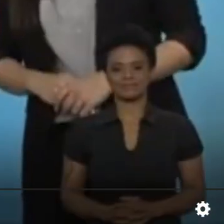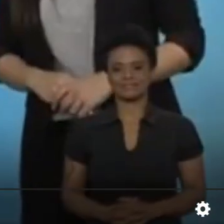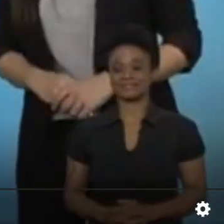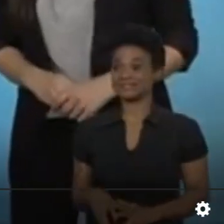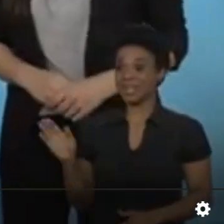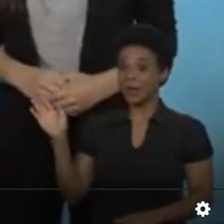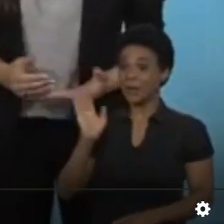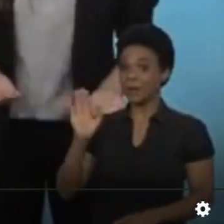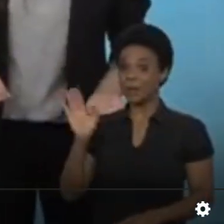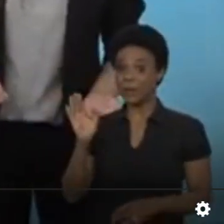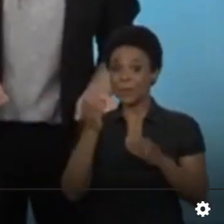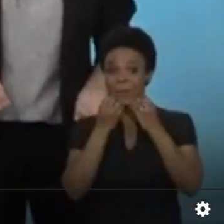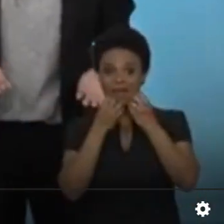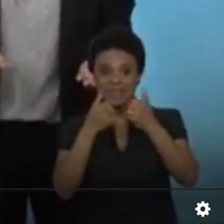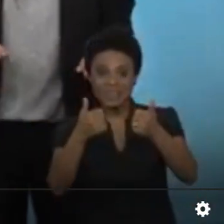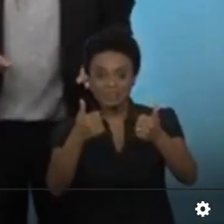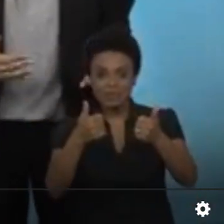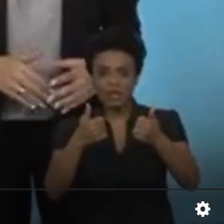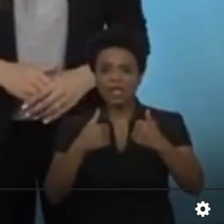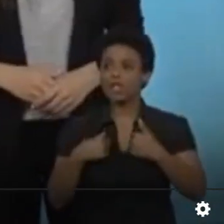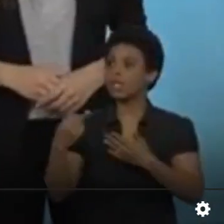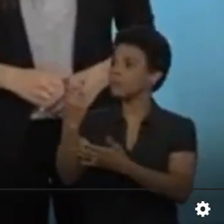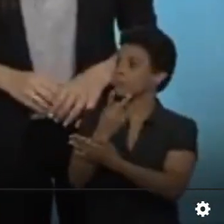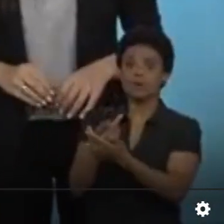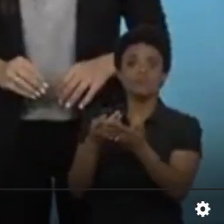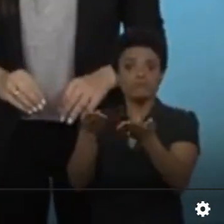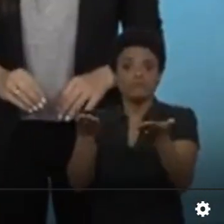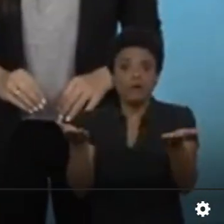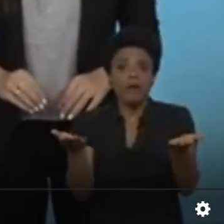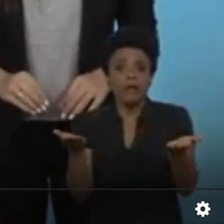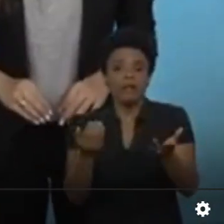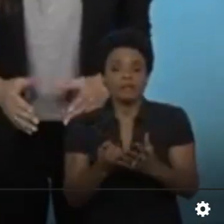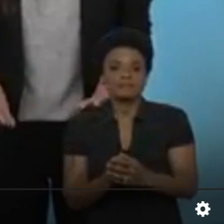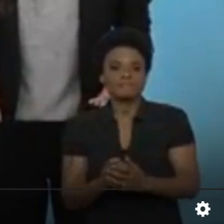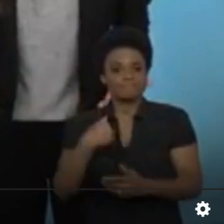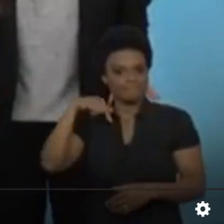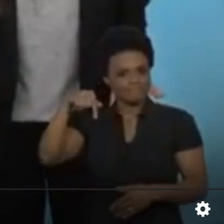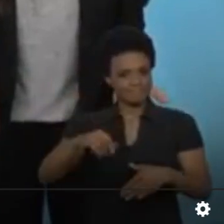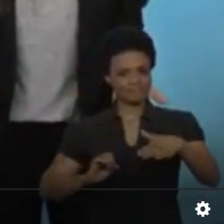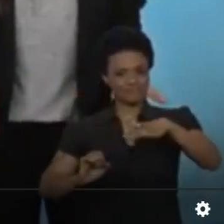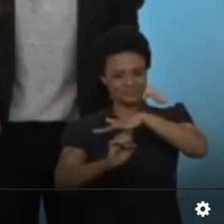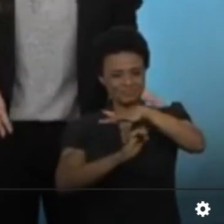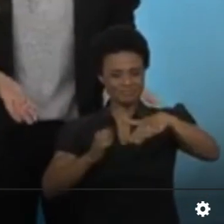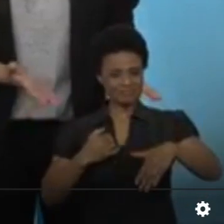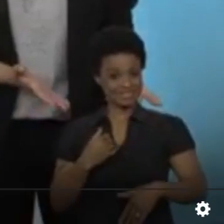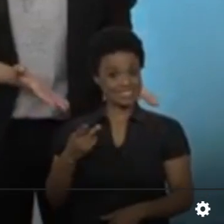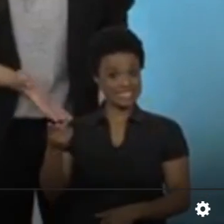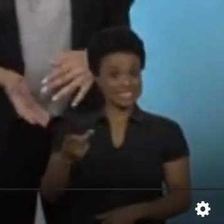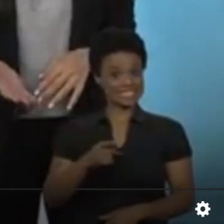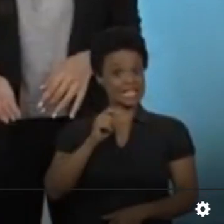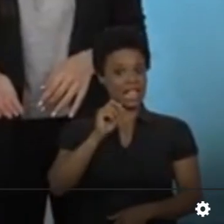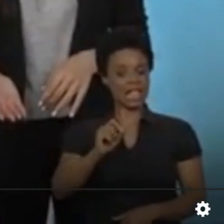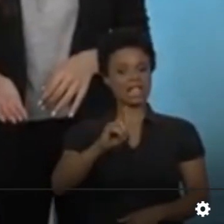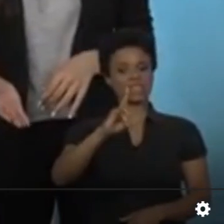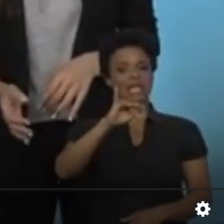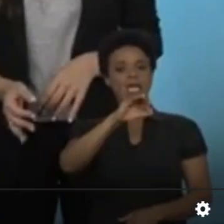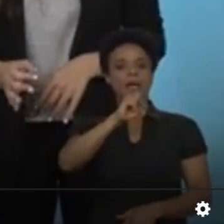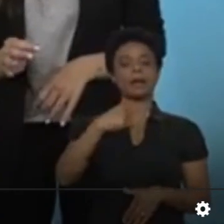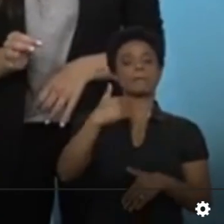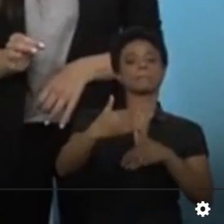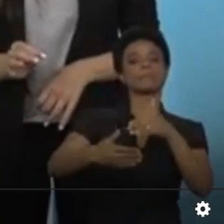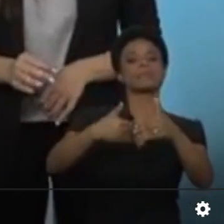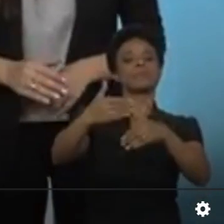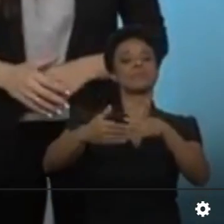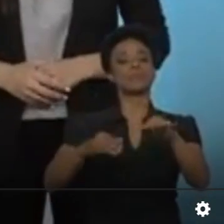Oi, tudo bem? Eu estava procurando você mesmo. Aqui na empresa nós acabamos de receber uma demanda para o desenvolvimento